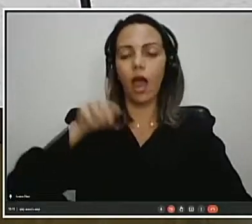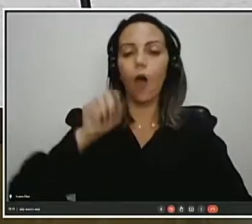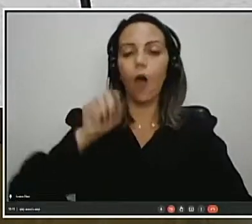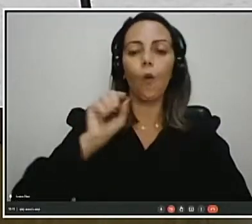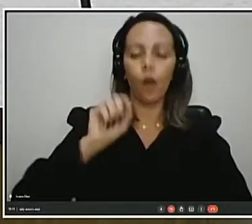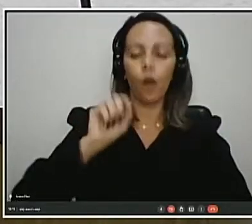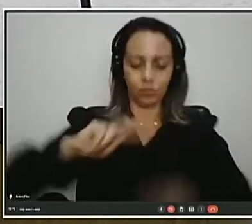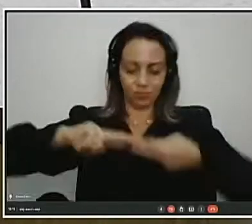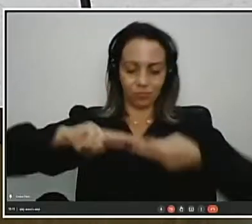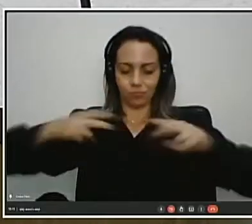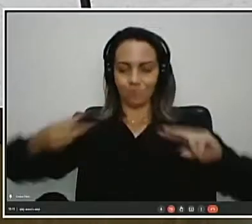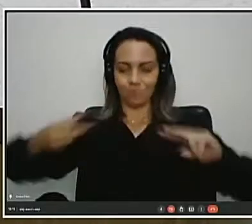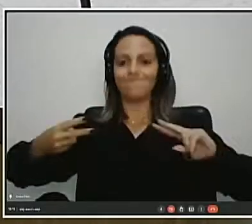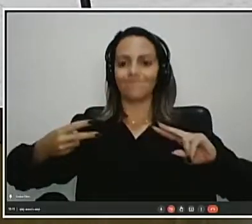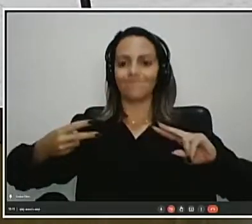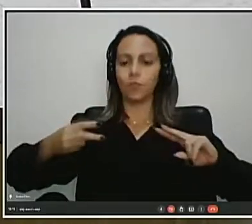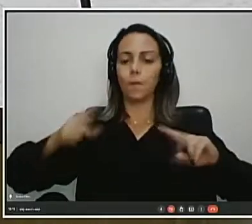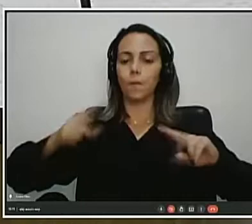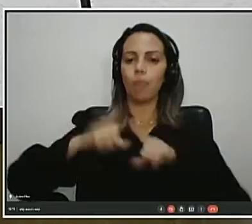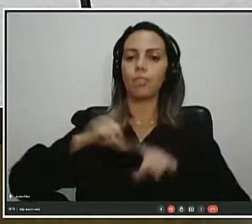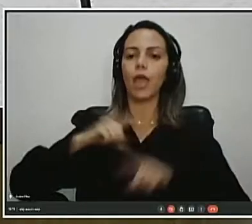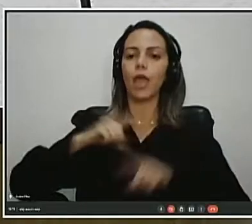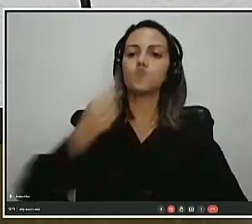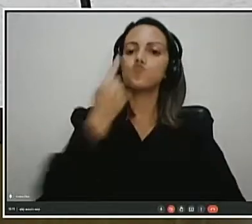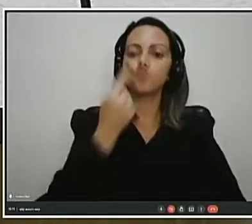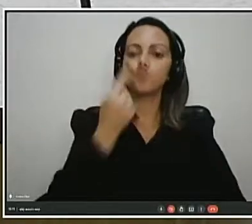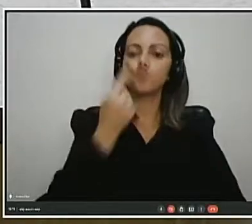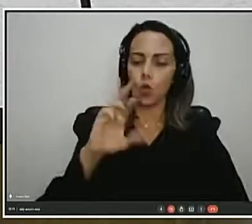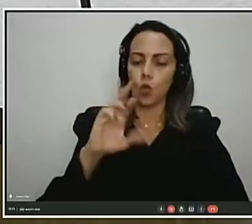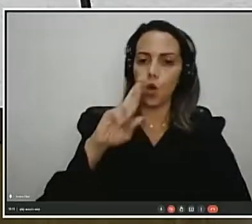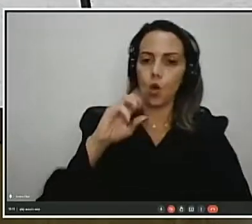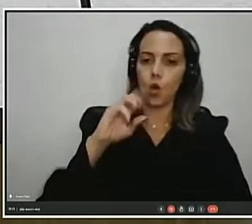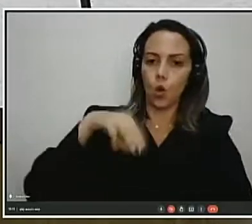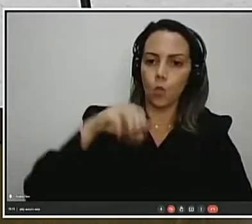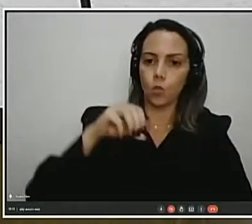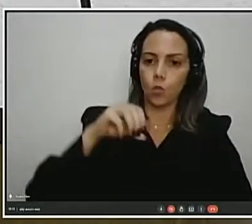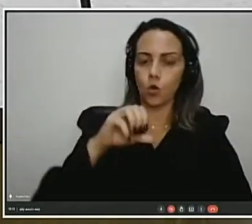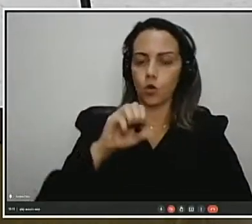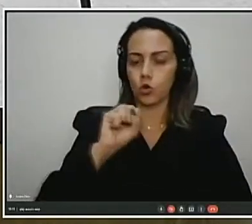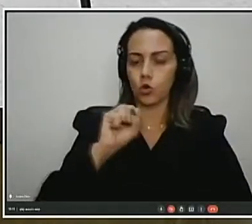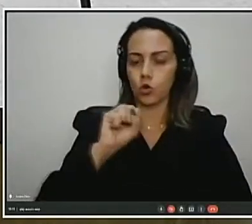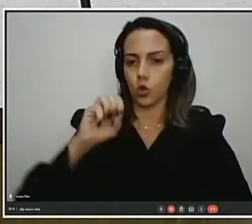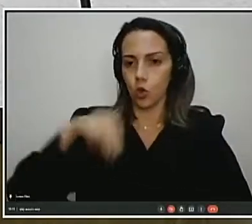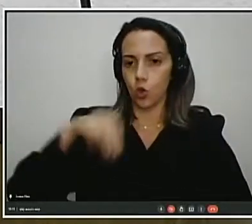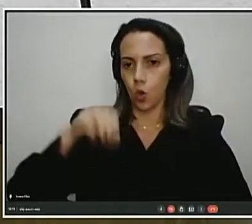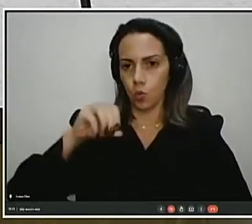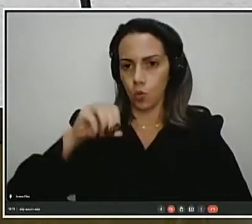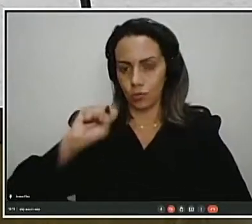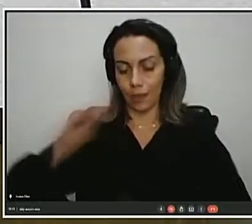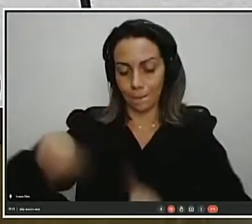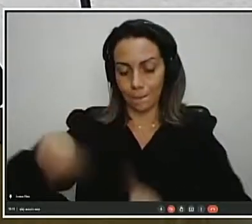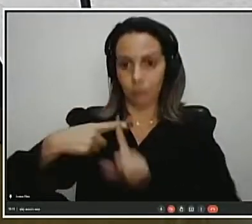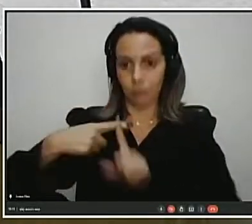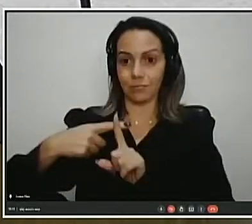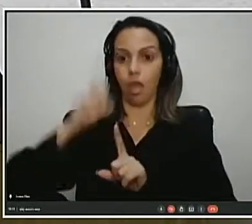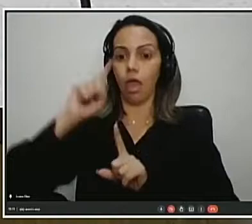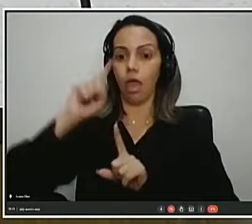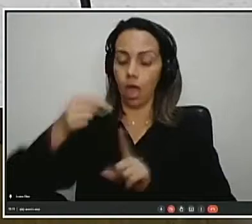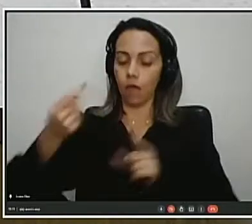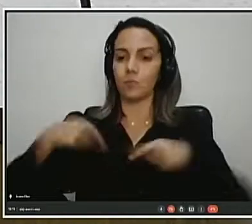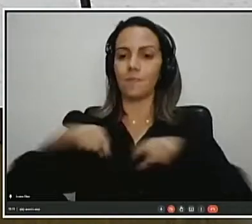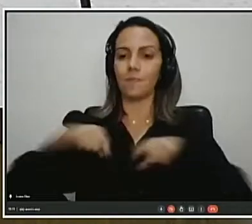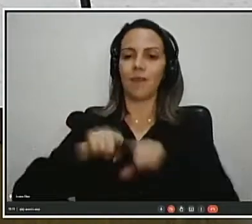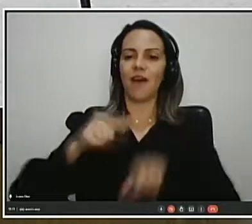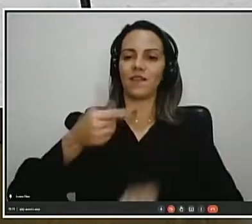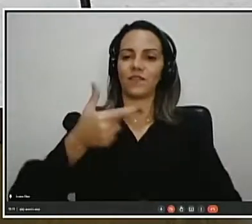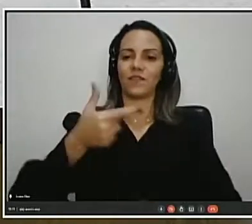genética produzida pela presença de um cromossomo a mais, o par 21. Isso quer dizer que as pessoas com síndrome